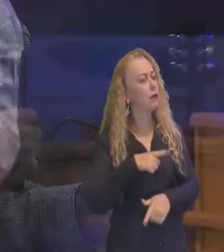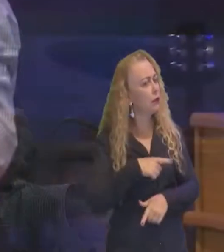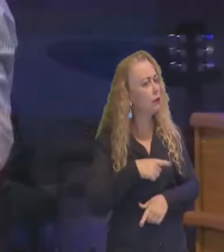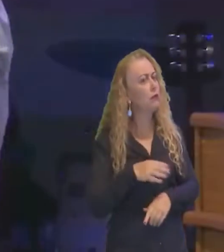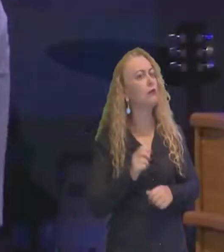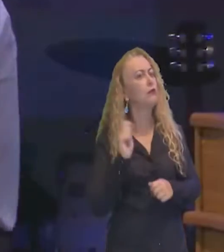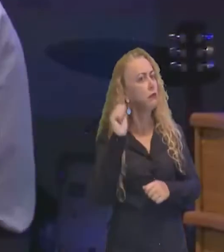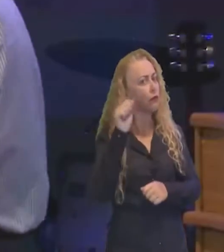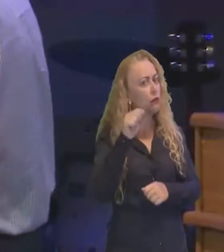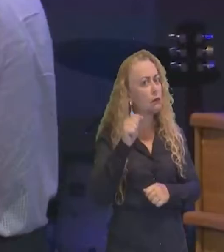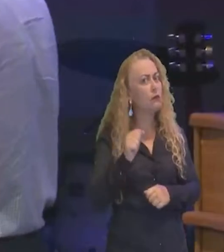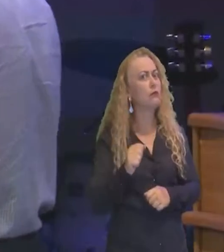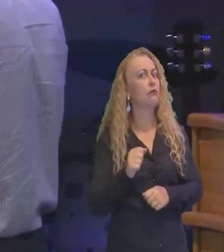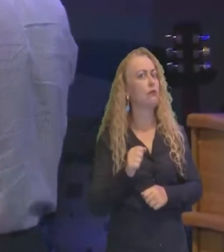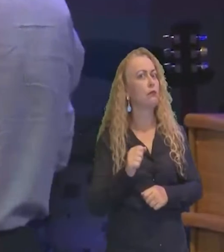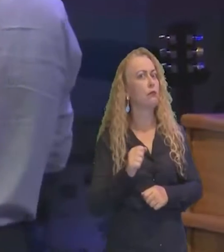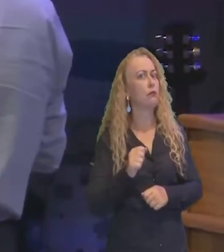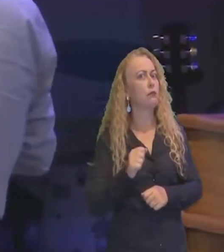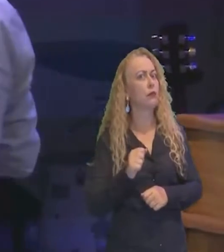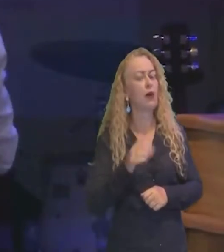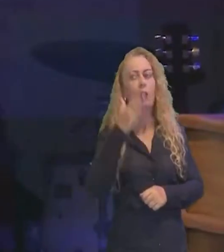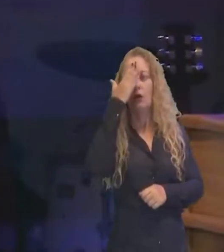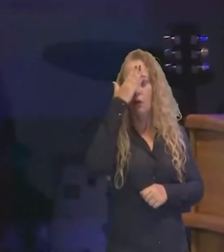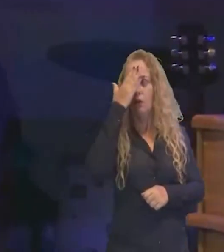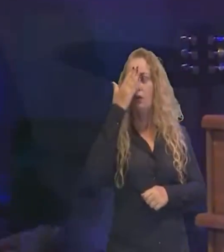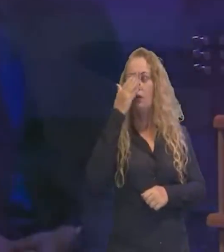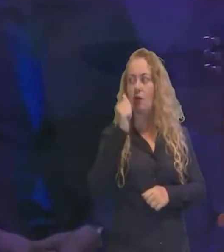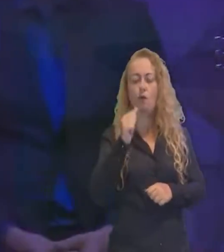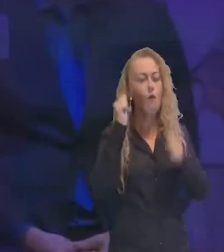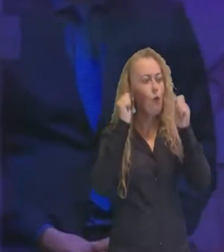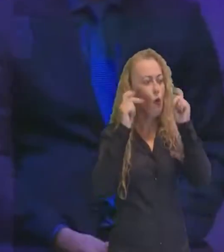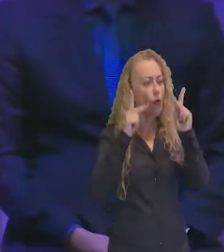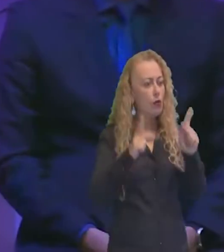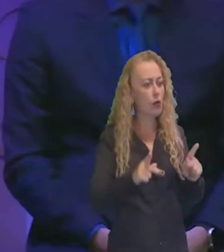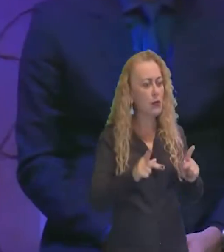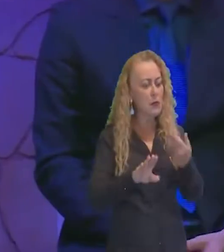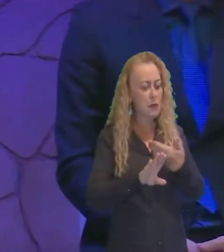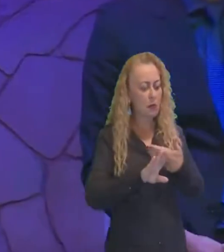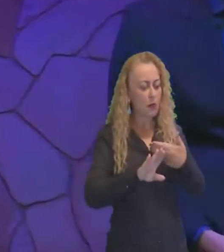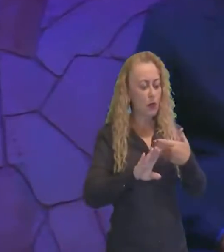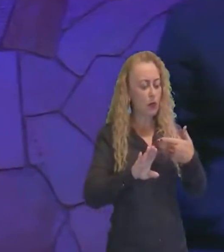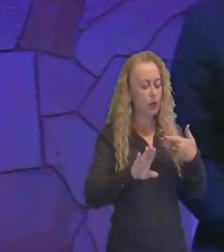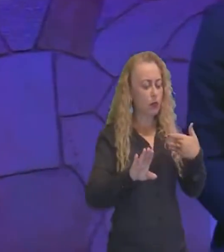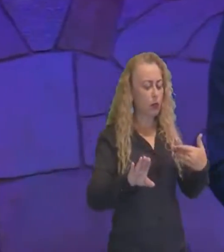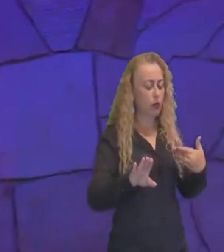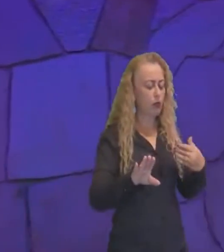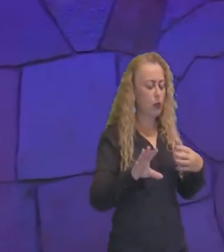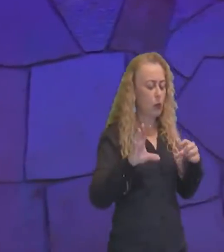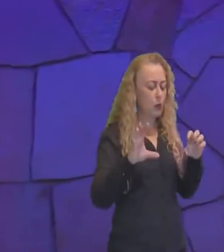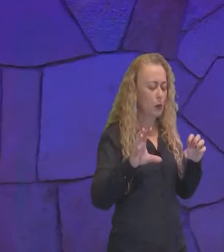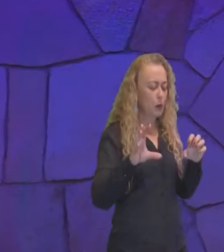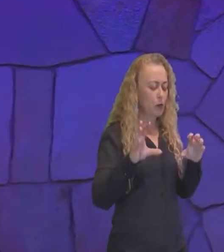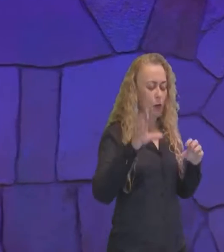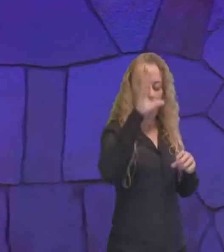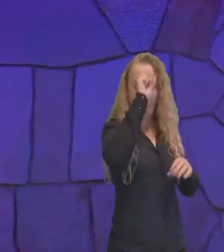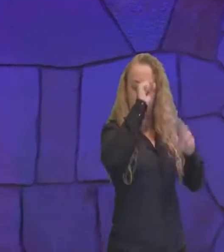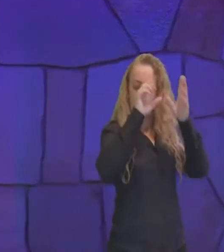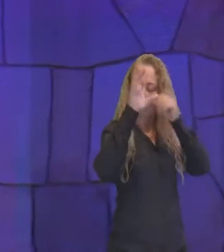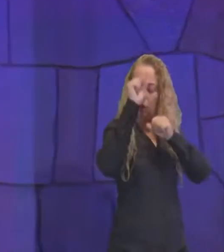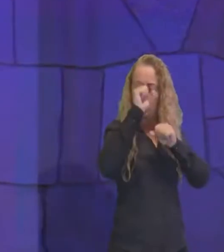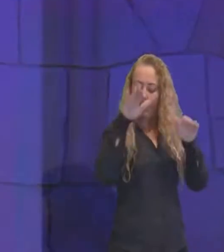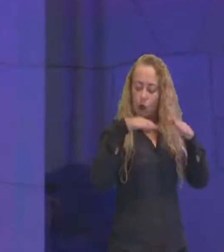dificuldade, reconhecemos, recuamos, pedimos perdão a Deus, pedimos perdão ao outro, e depois